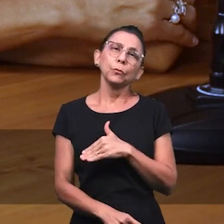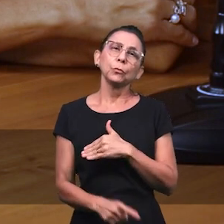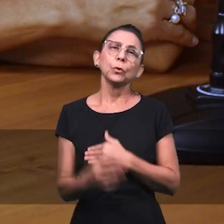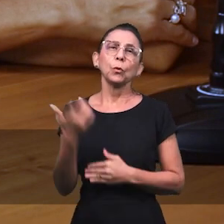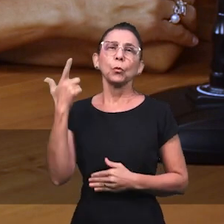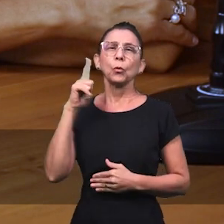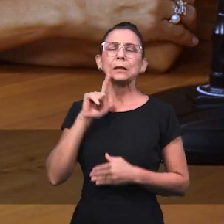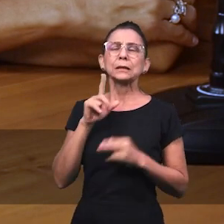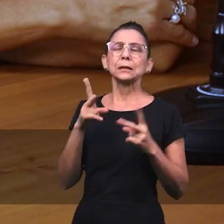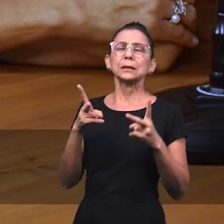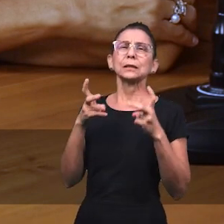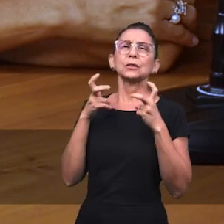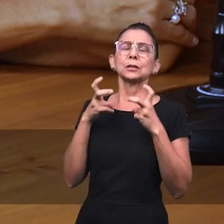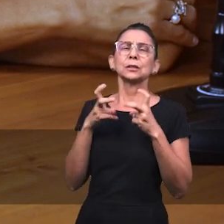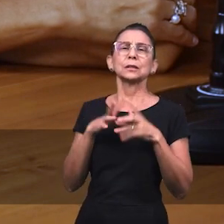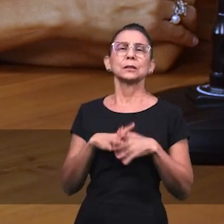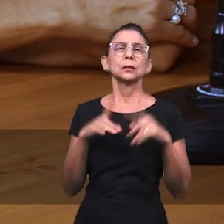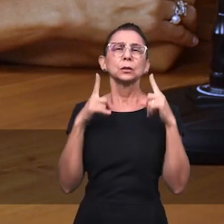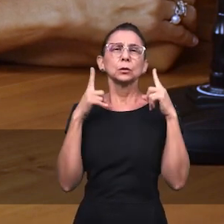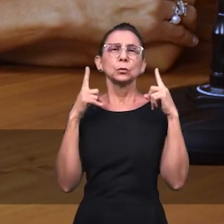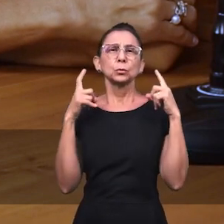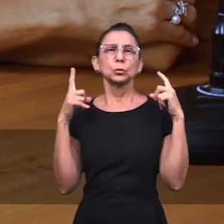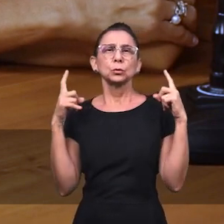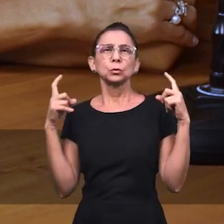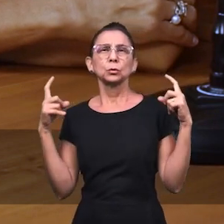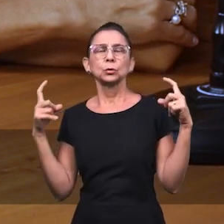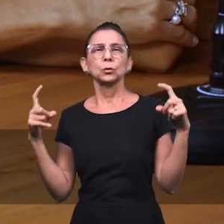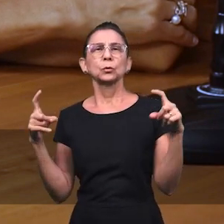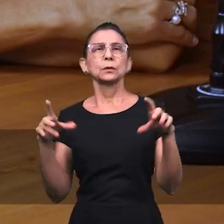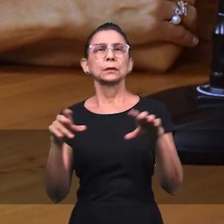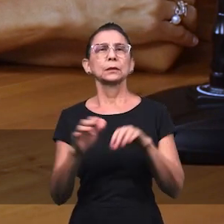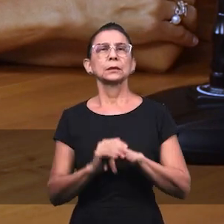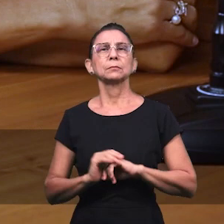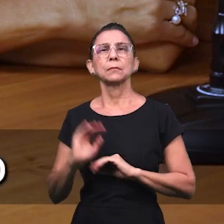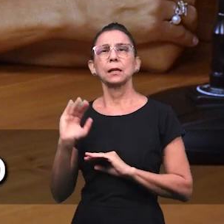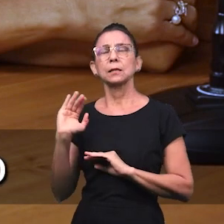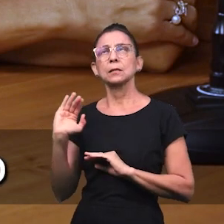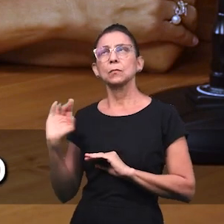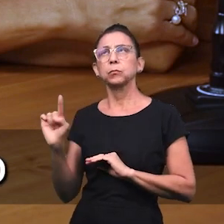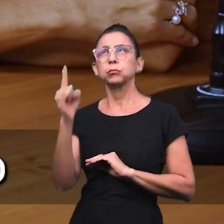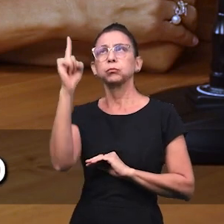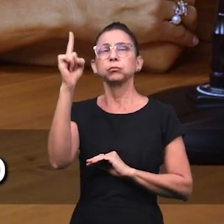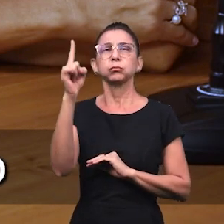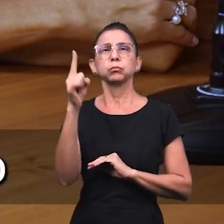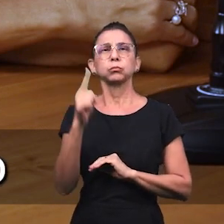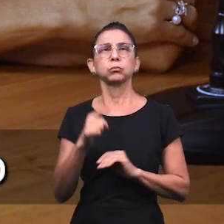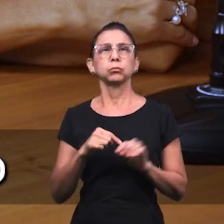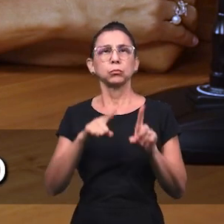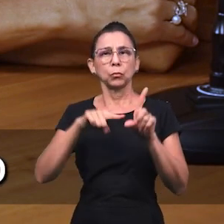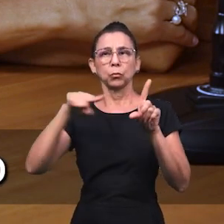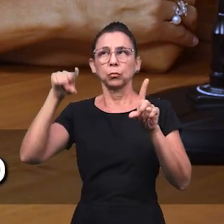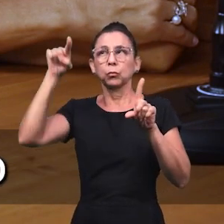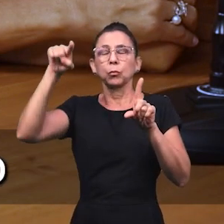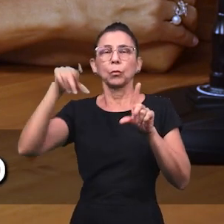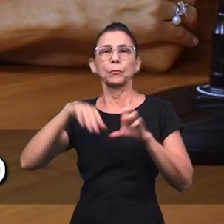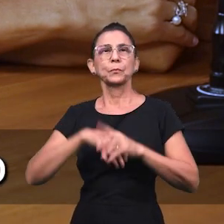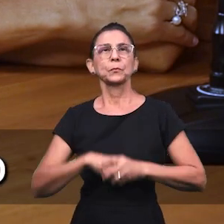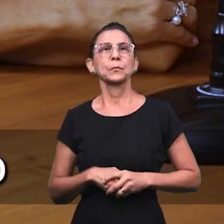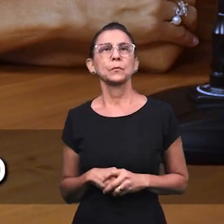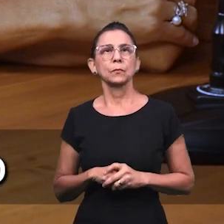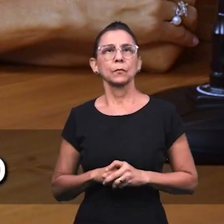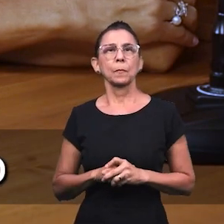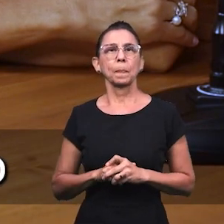eu consigo identificar os sons tipo alto. Por exemplo, os louvores